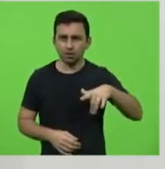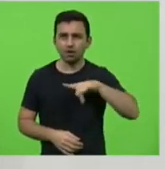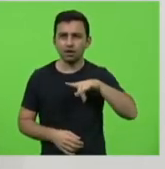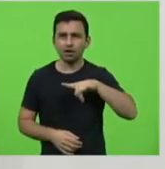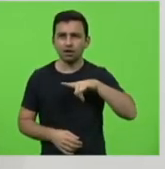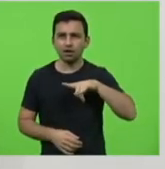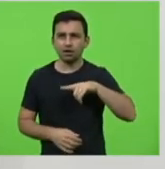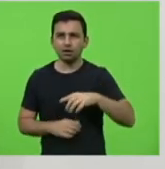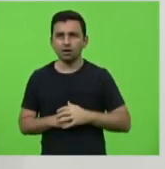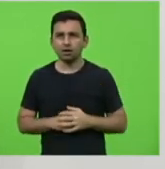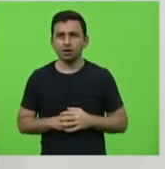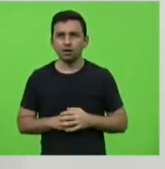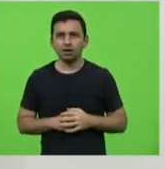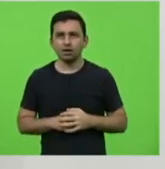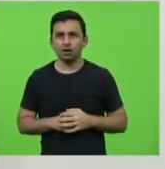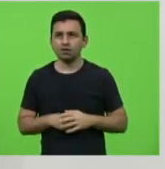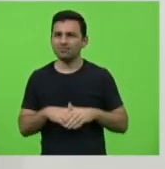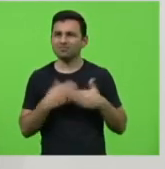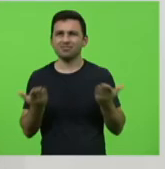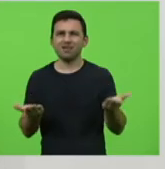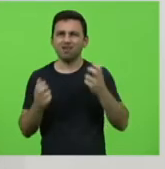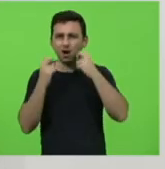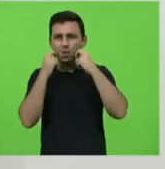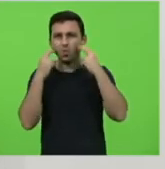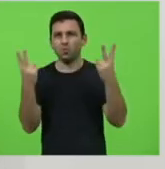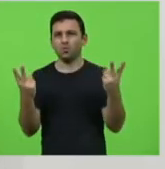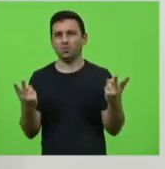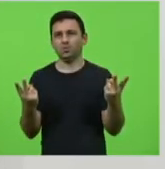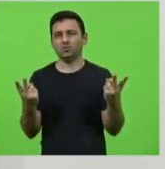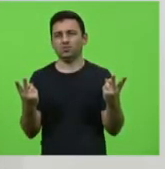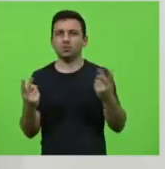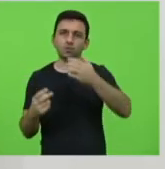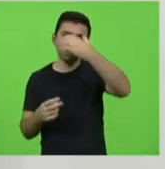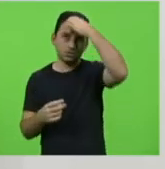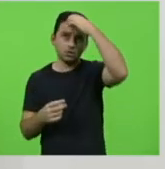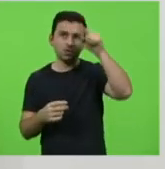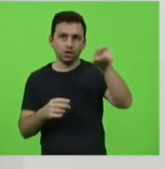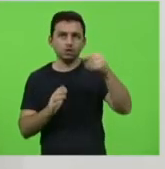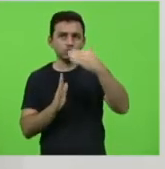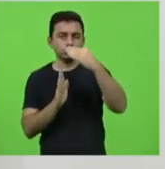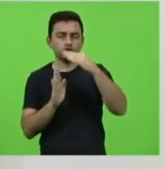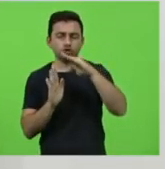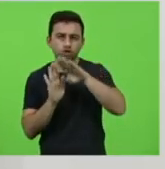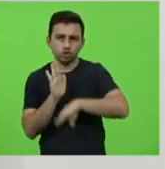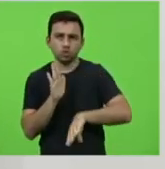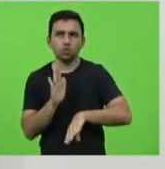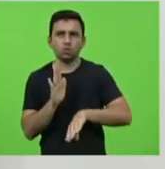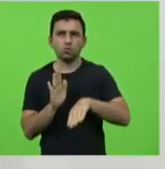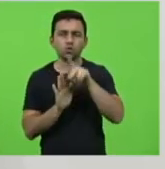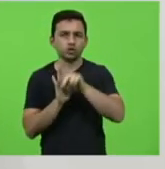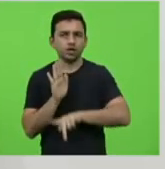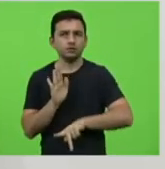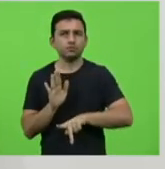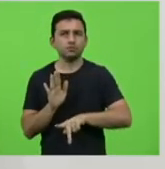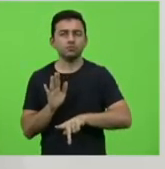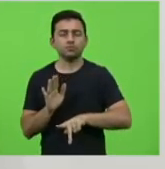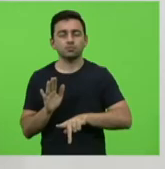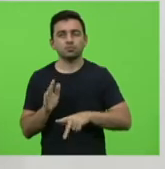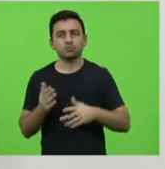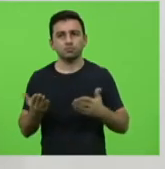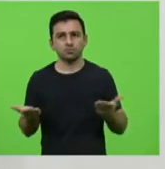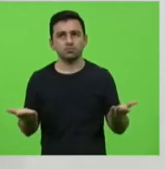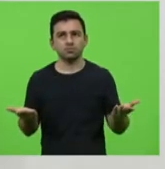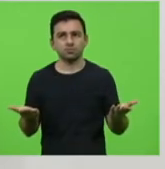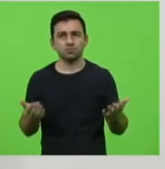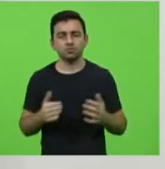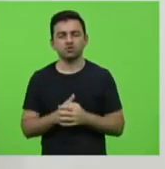Hã? Isso daí é a maior vergonha. Parabéns ao coronel Mussolini, que retirou o projeto. Esse projeto era uma barbaridade. Então, só para